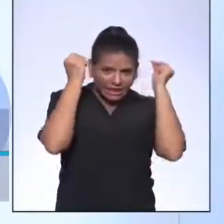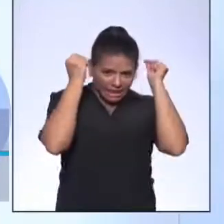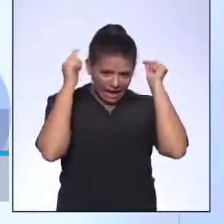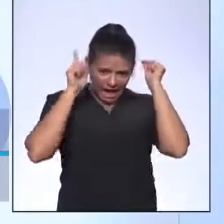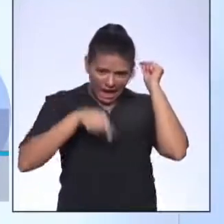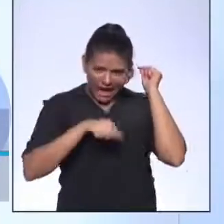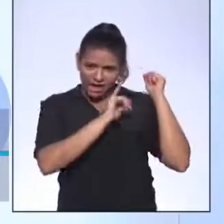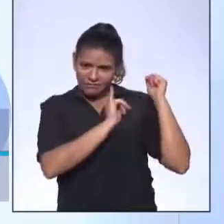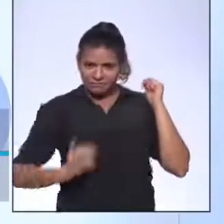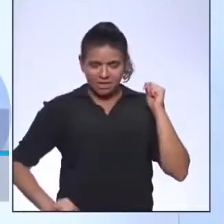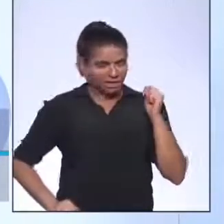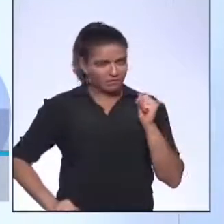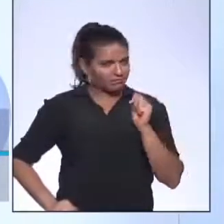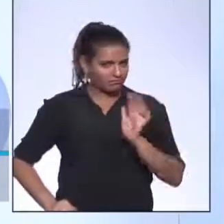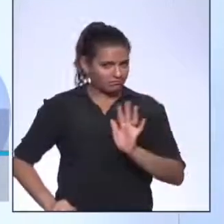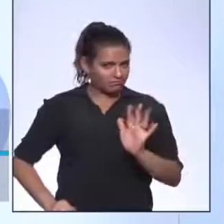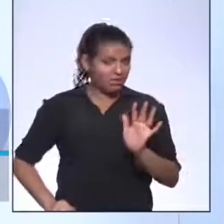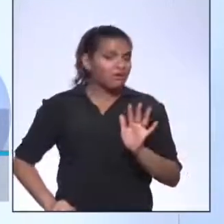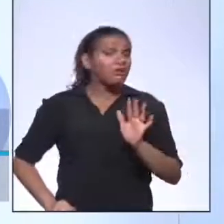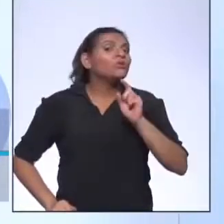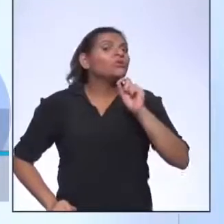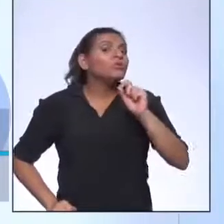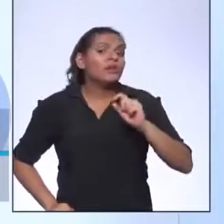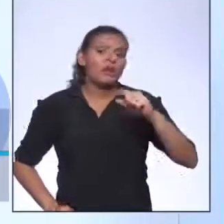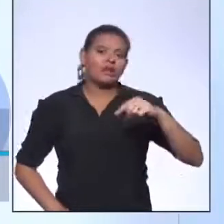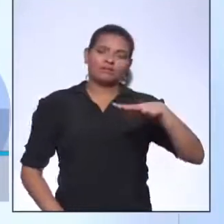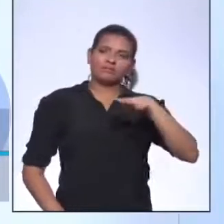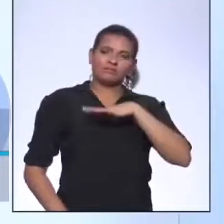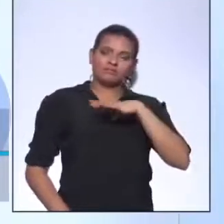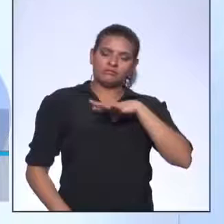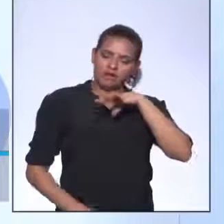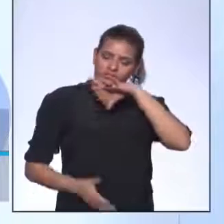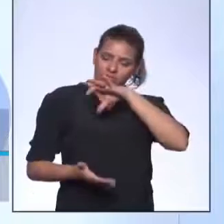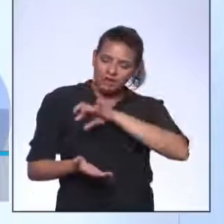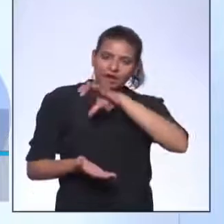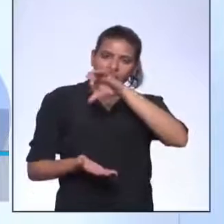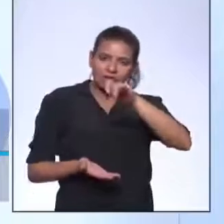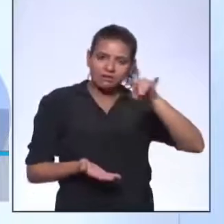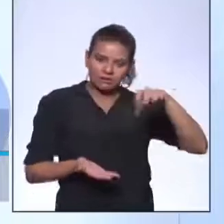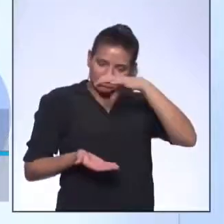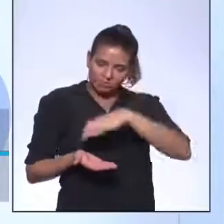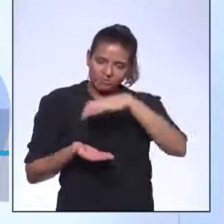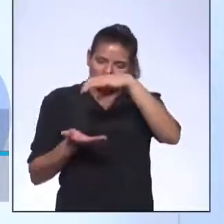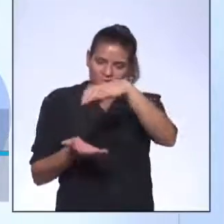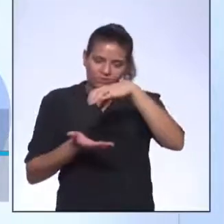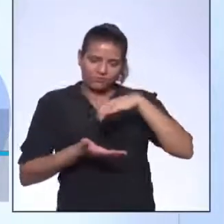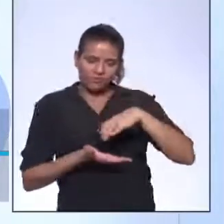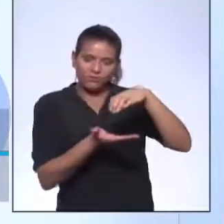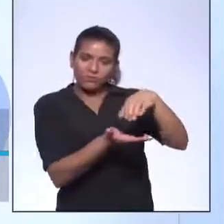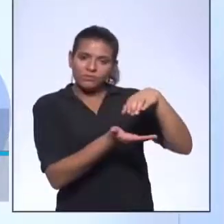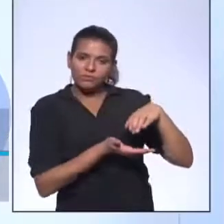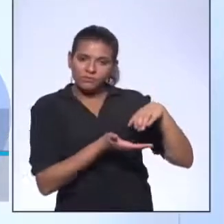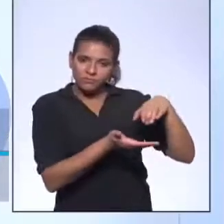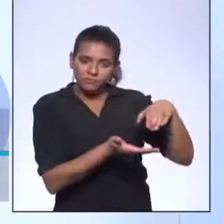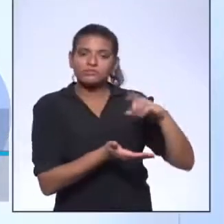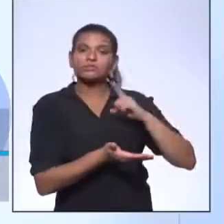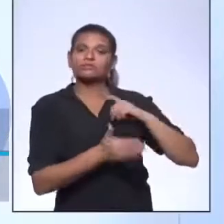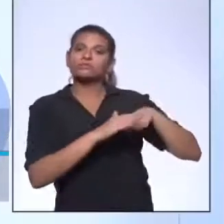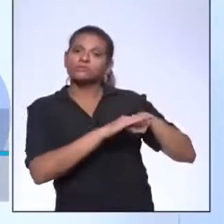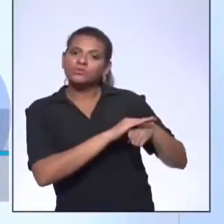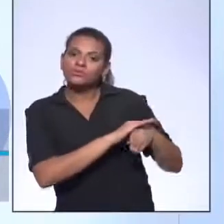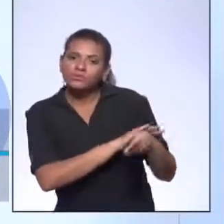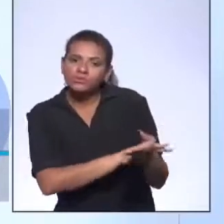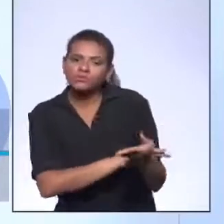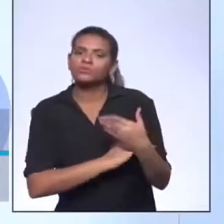bem? A Grécia são várias cidades-estados. Cada cidade-estado tem uma tradição, uma